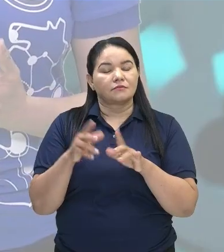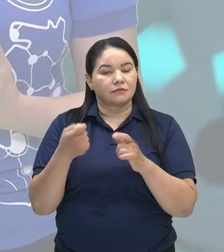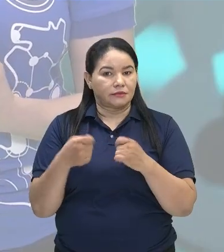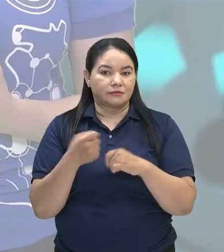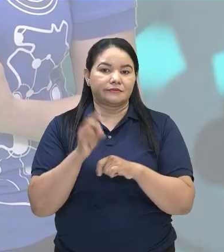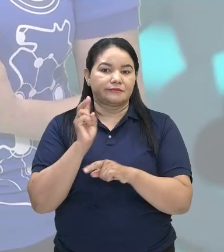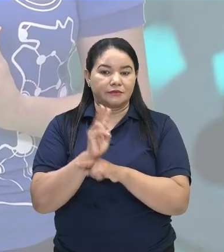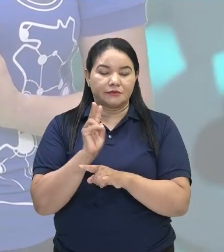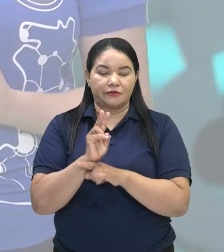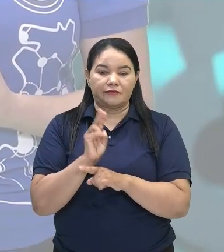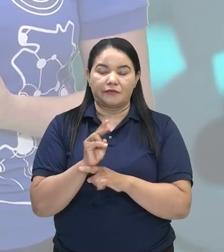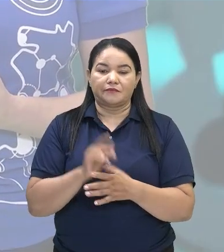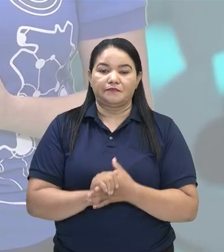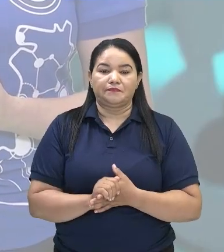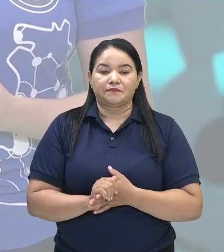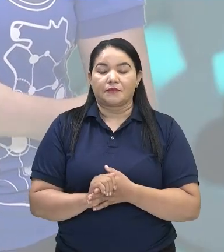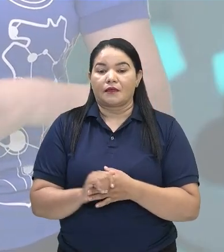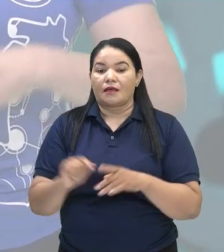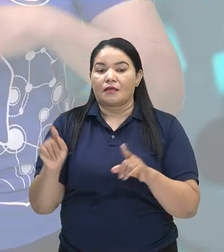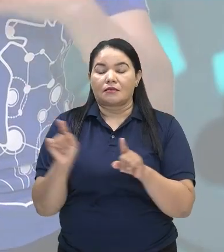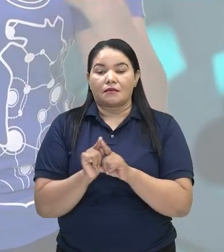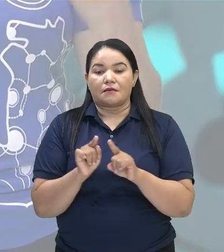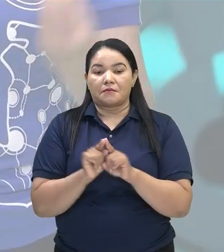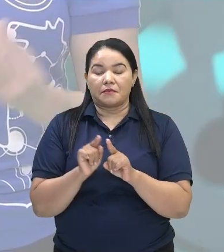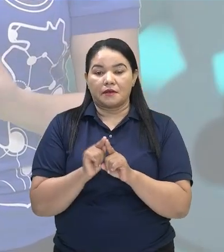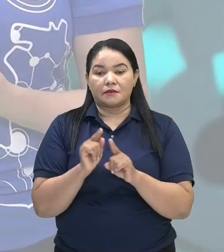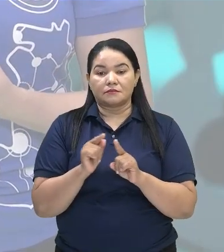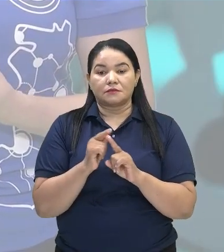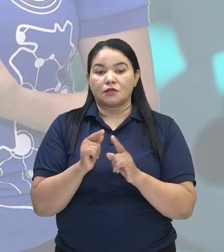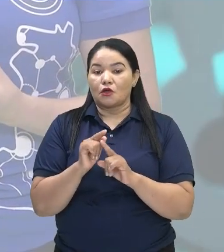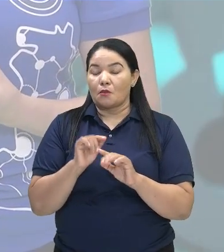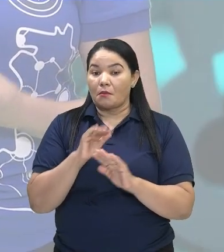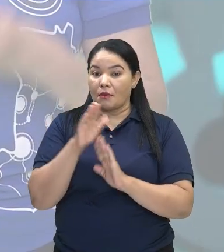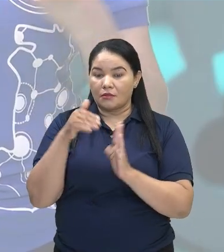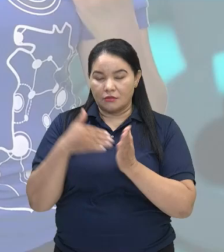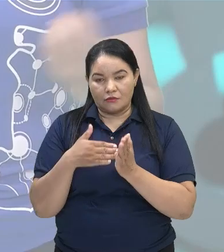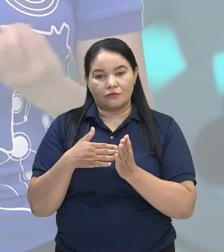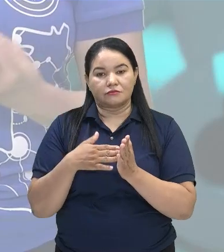né? Então, isso aí é para